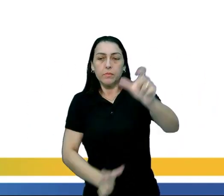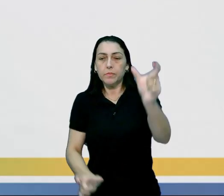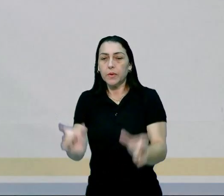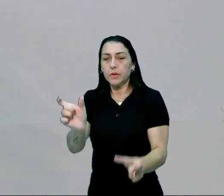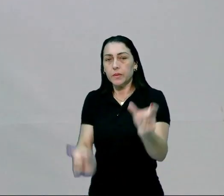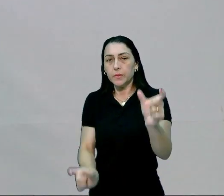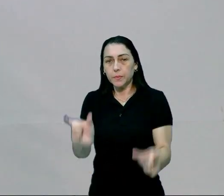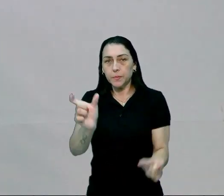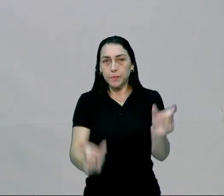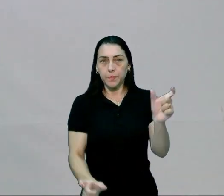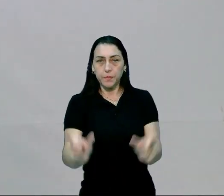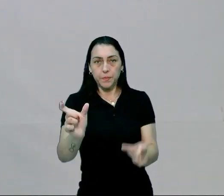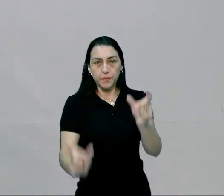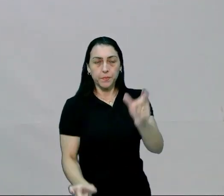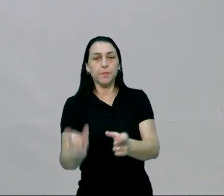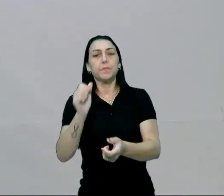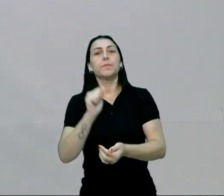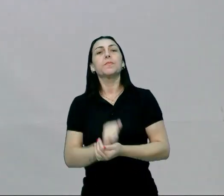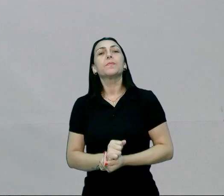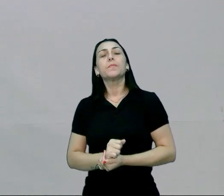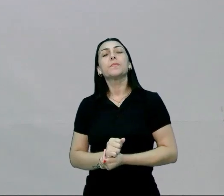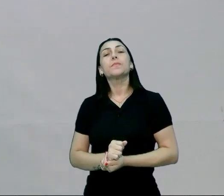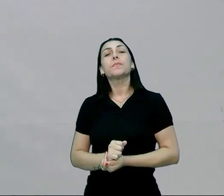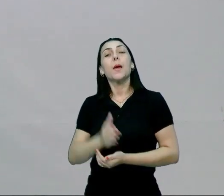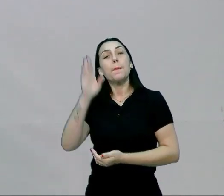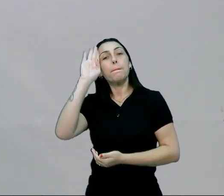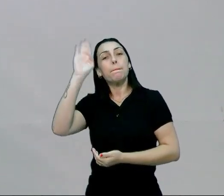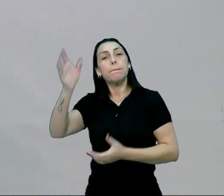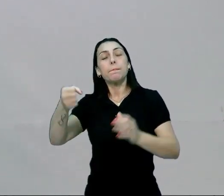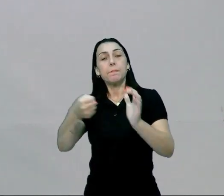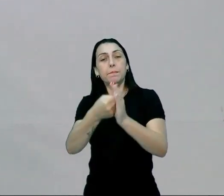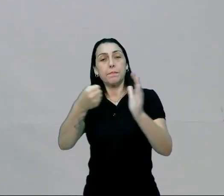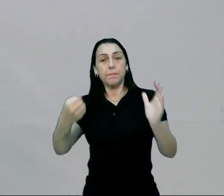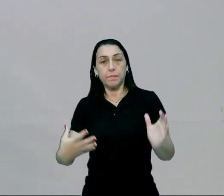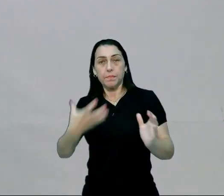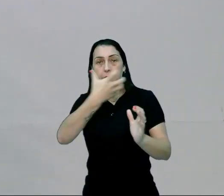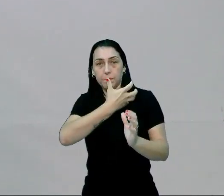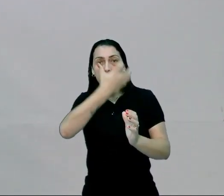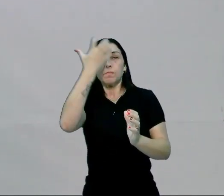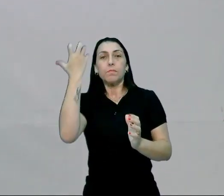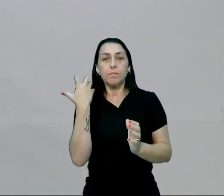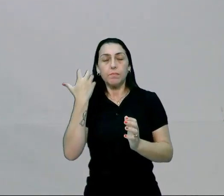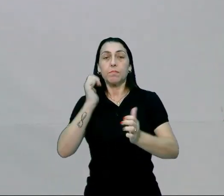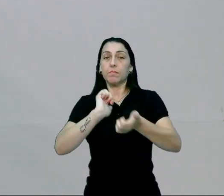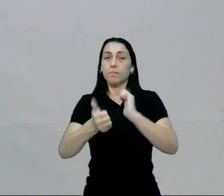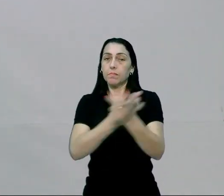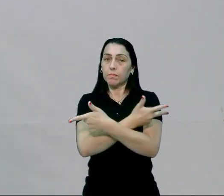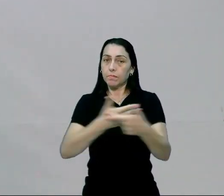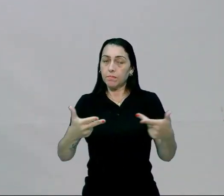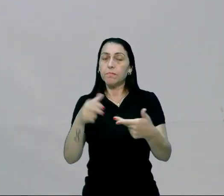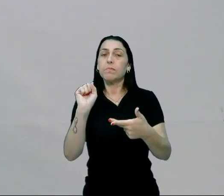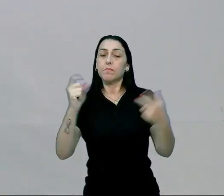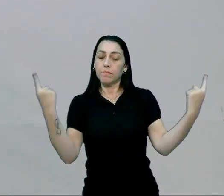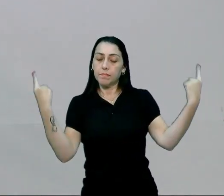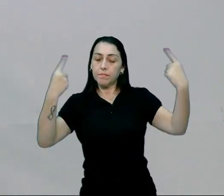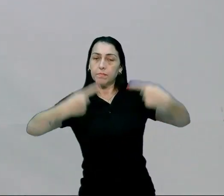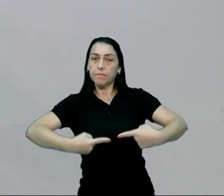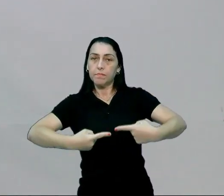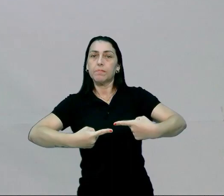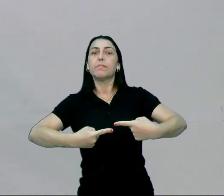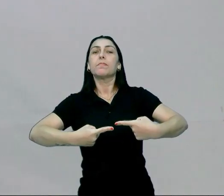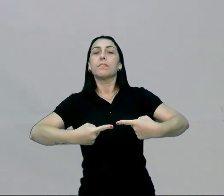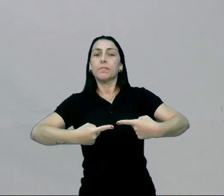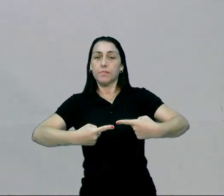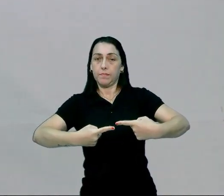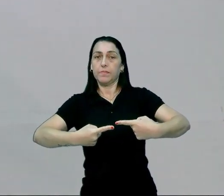os praticantes. Então, uma das principais características ou caráter relacionado ao esporte é, sim, a competição. Então, isso está